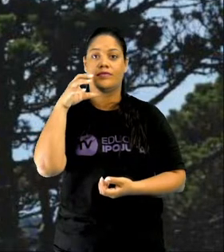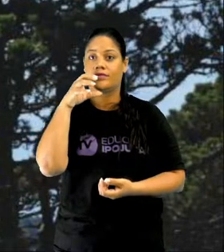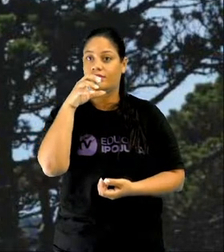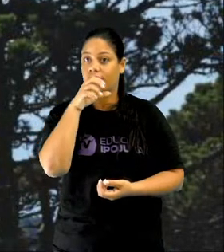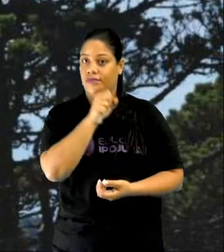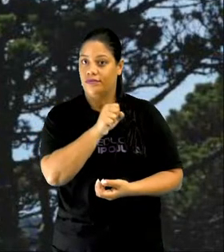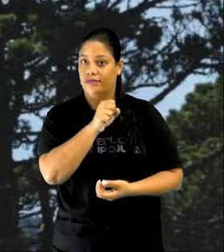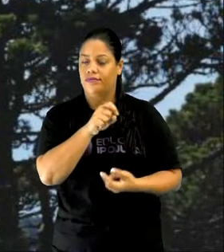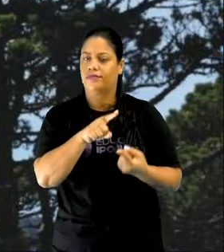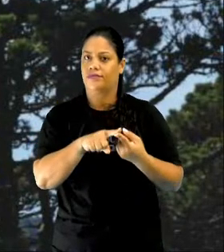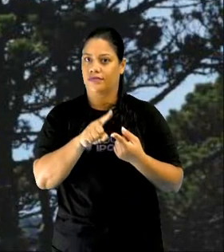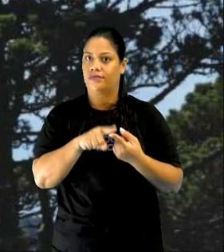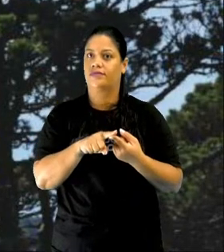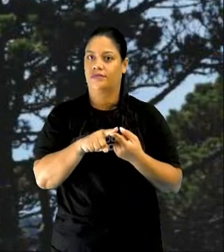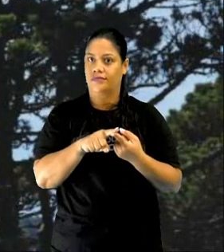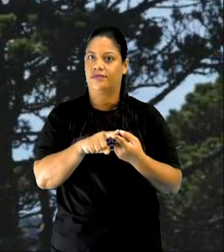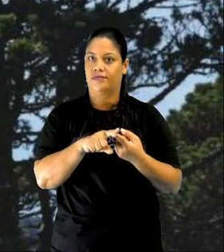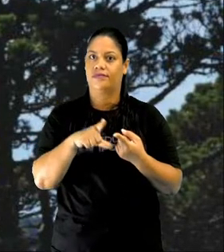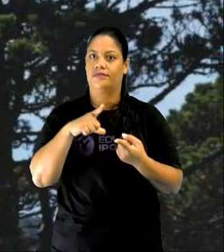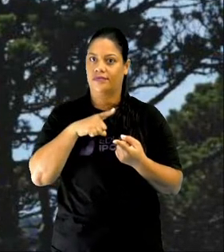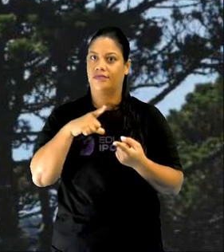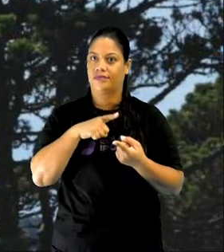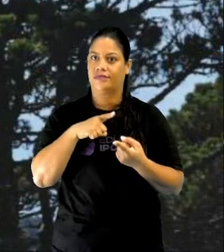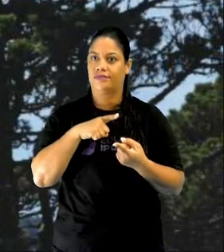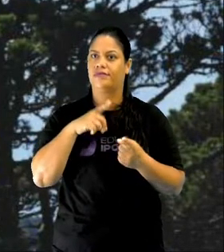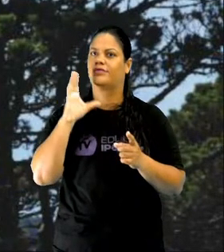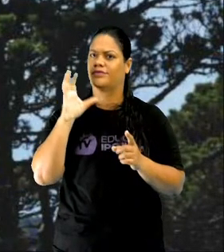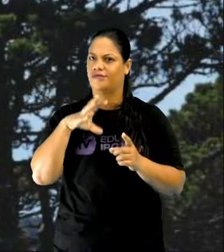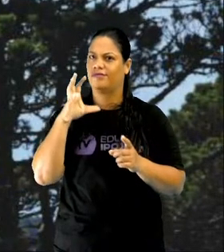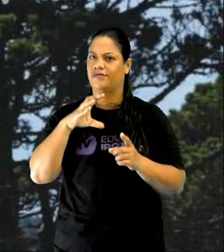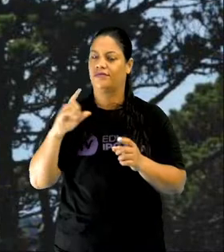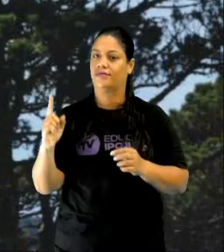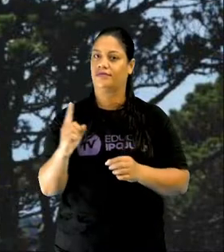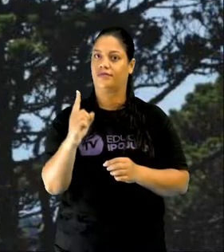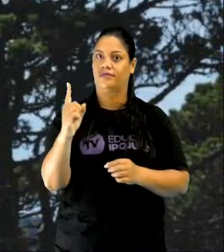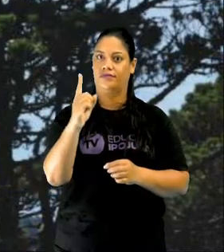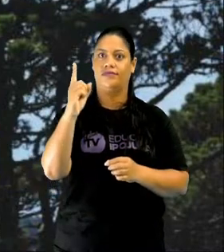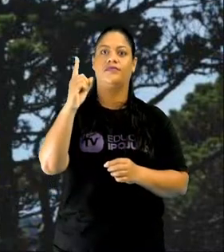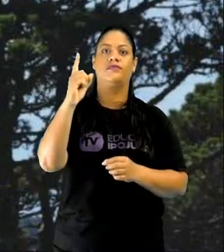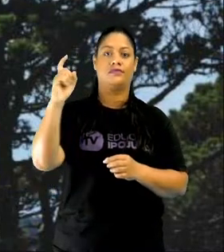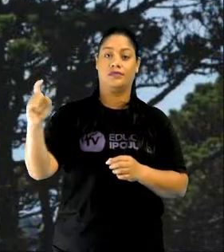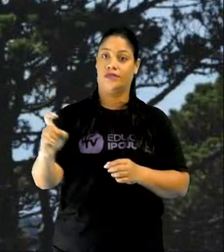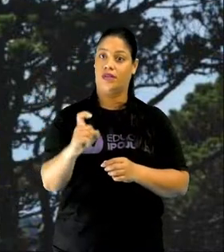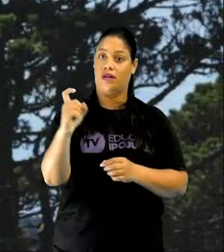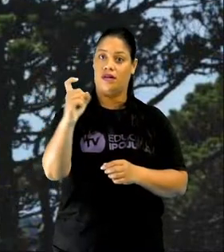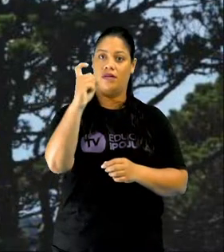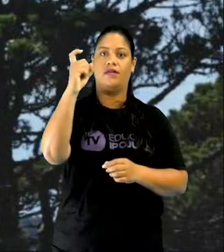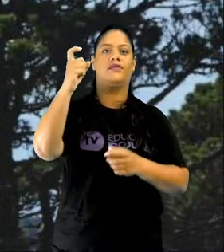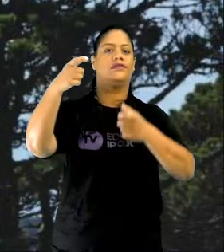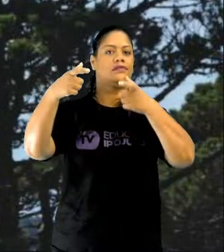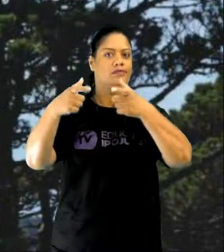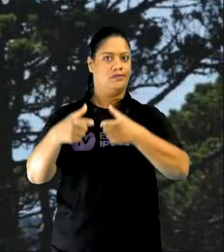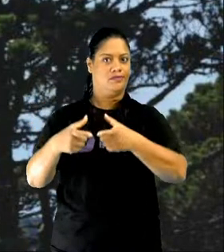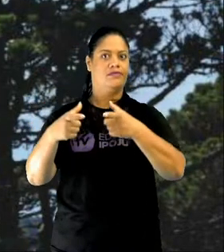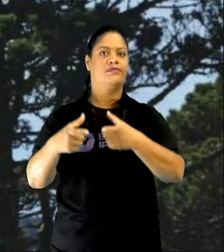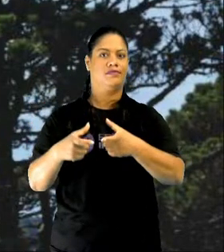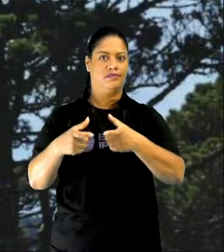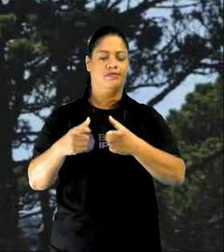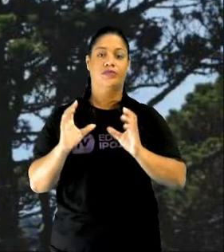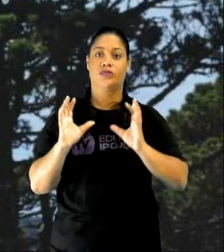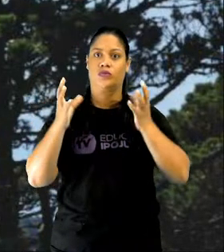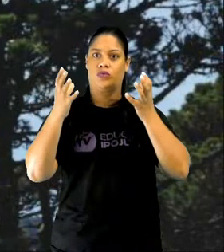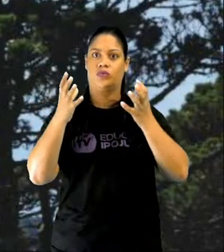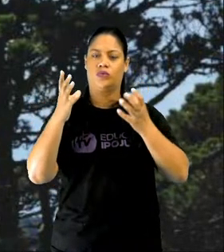também recebe uma influência da altitude, naquelas áreas mais altas, né, onde o clima